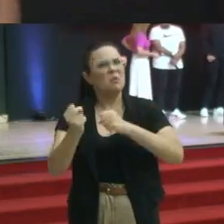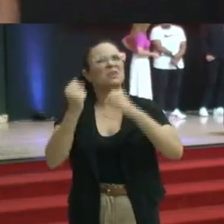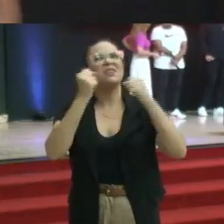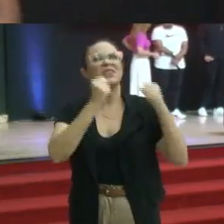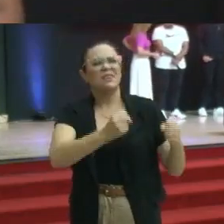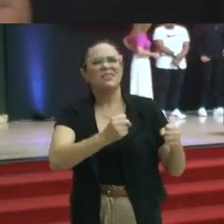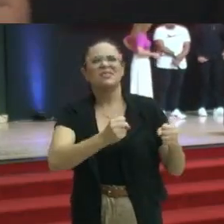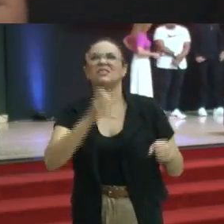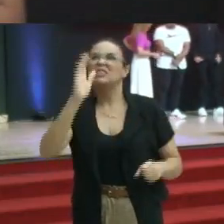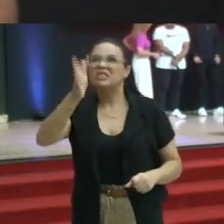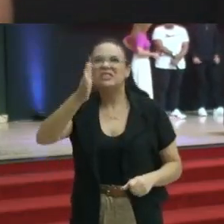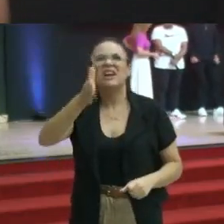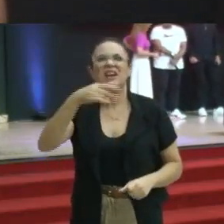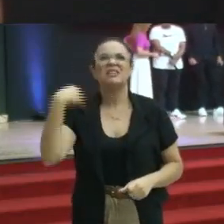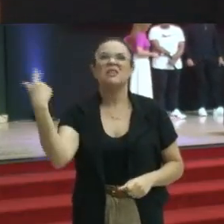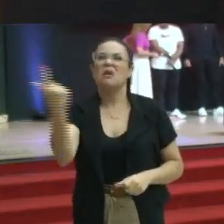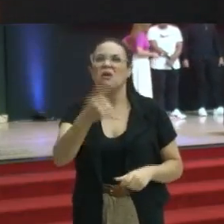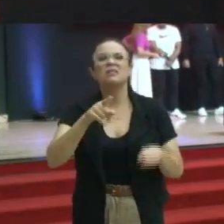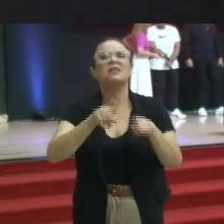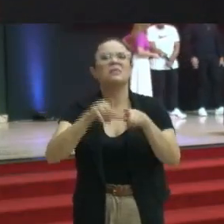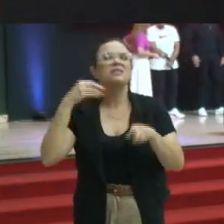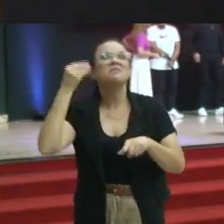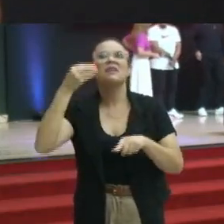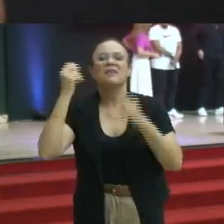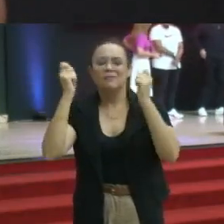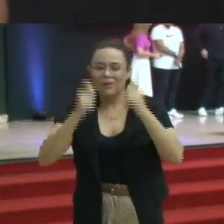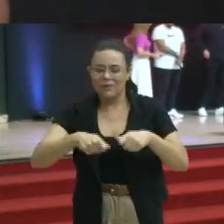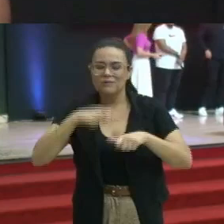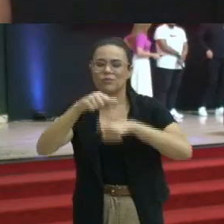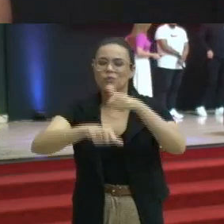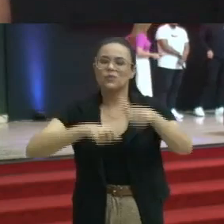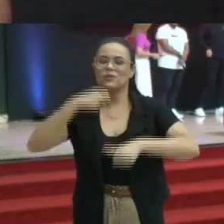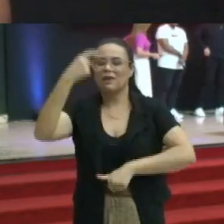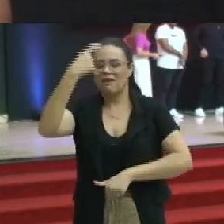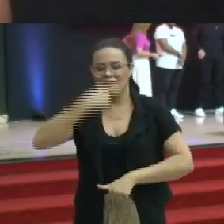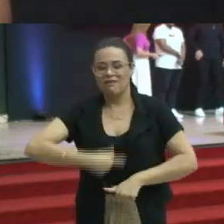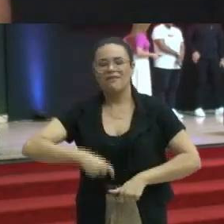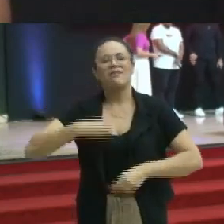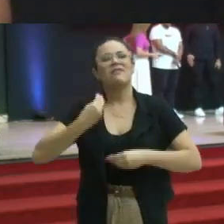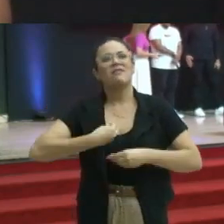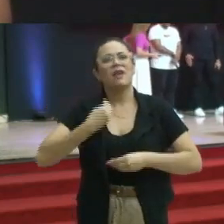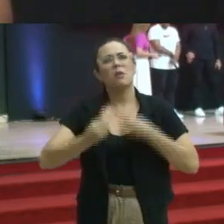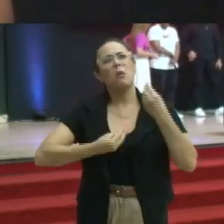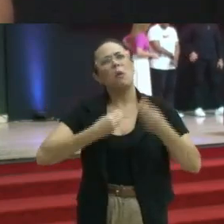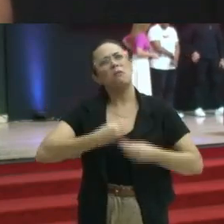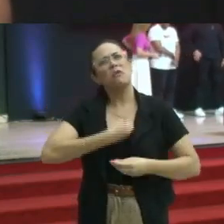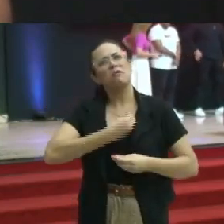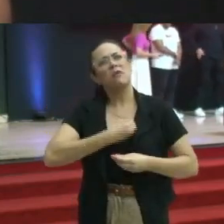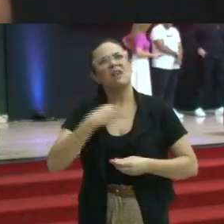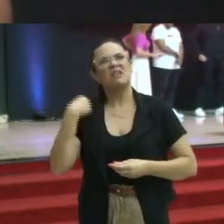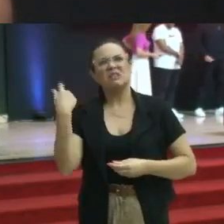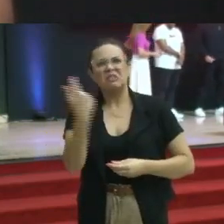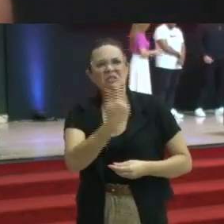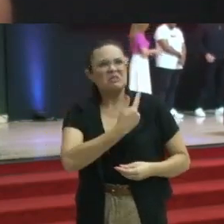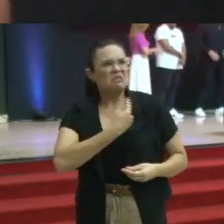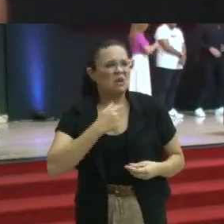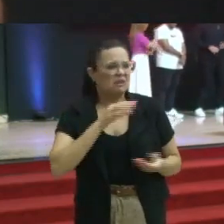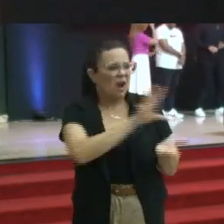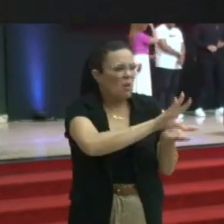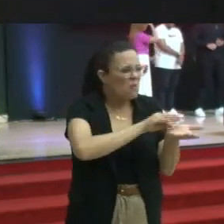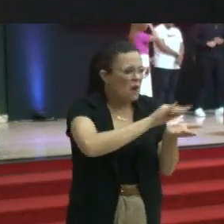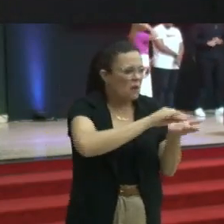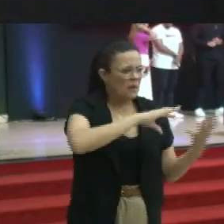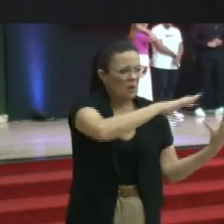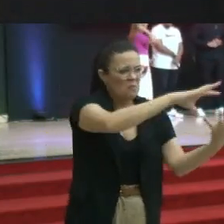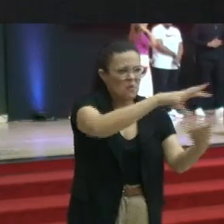mudar. Senhor, nós podemos mudar a nossa maneira de viver, porque não precisamos nos moldar aos padrões do